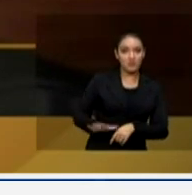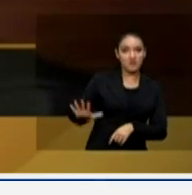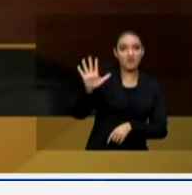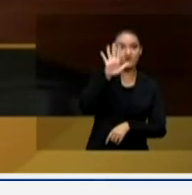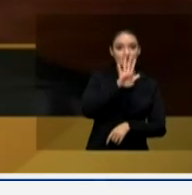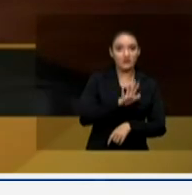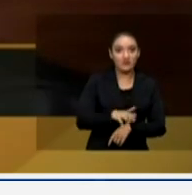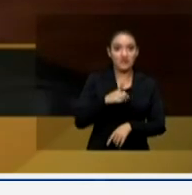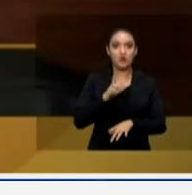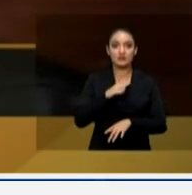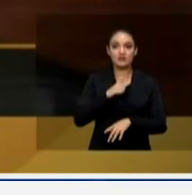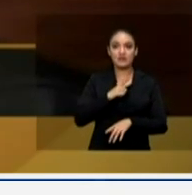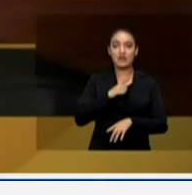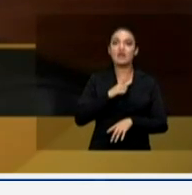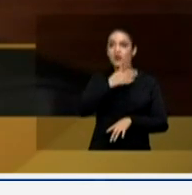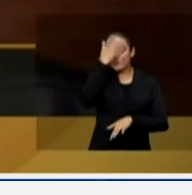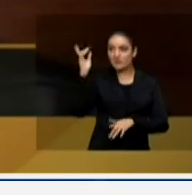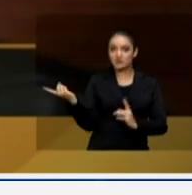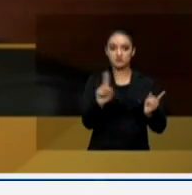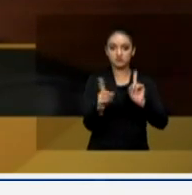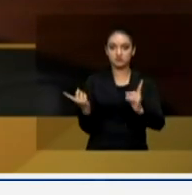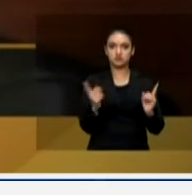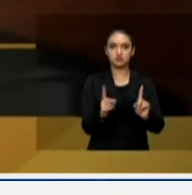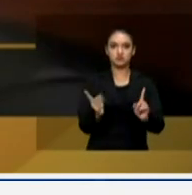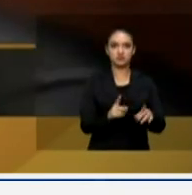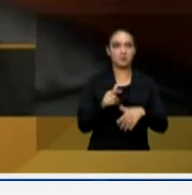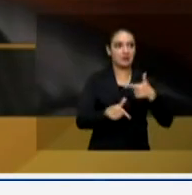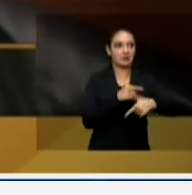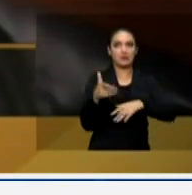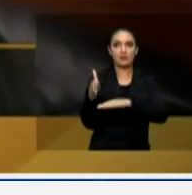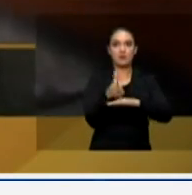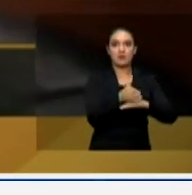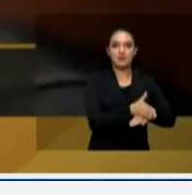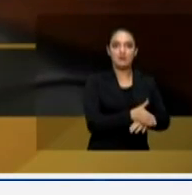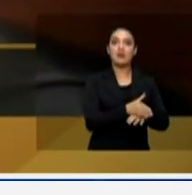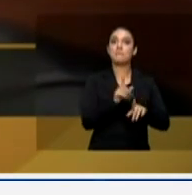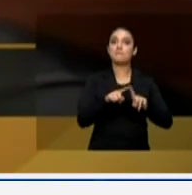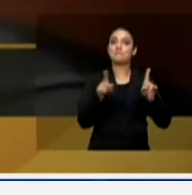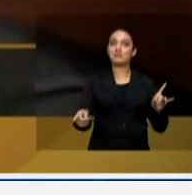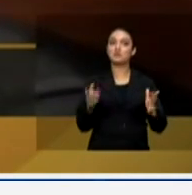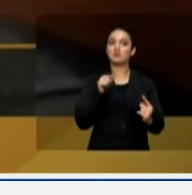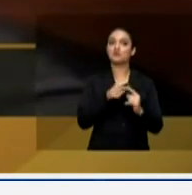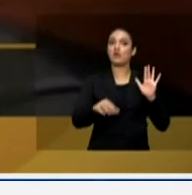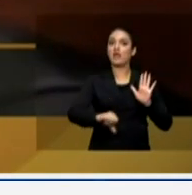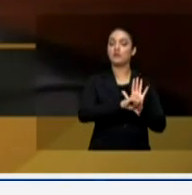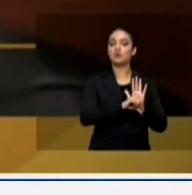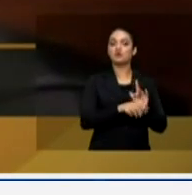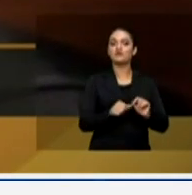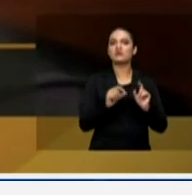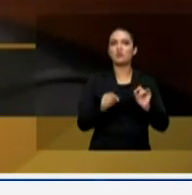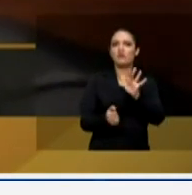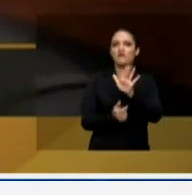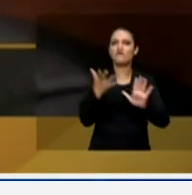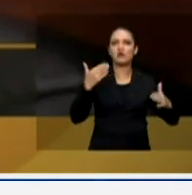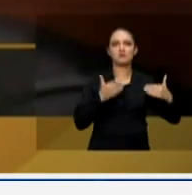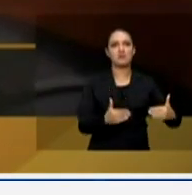avaliação em relação a essa situação. Já houve muita discussão quando do anúncio da decisão do ministro Fachin, pela